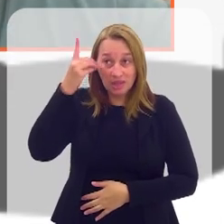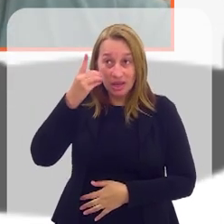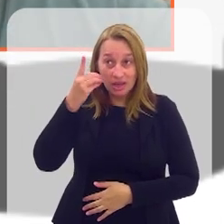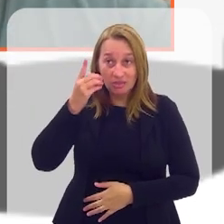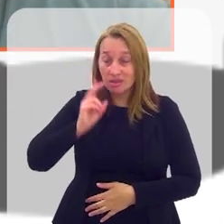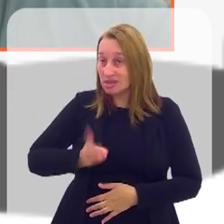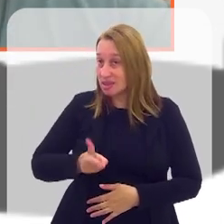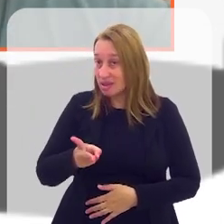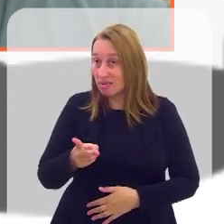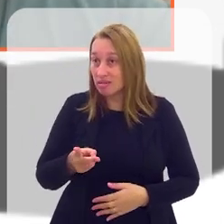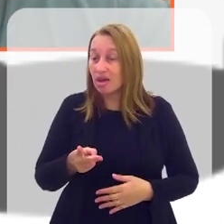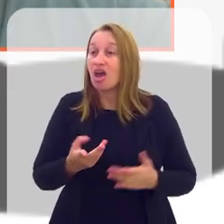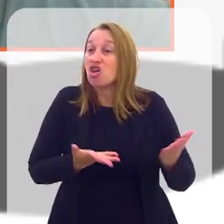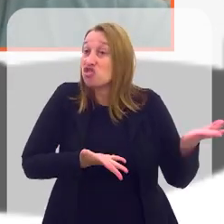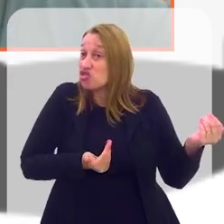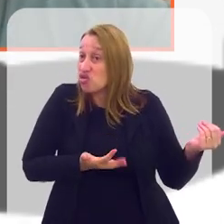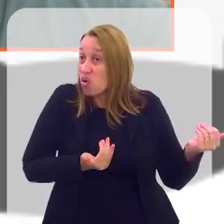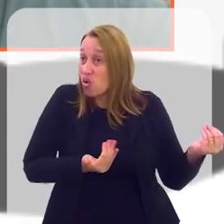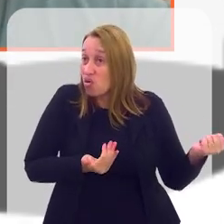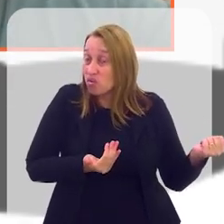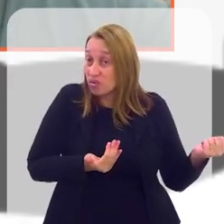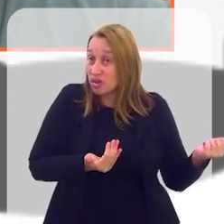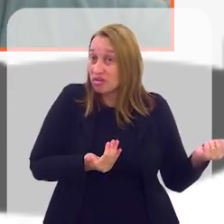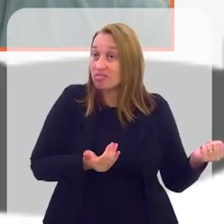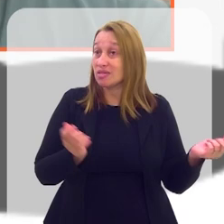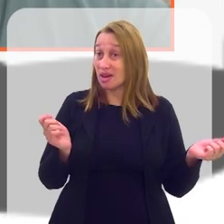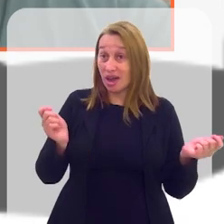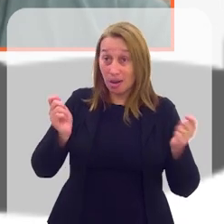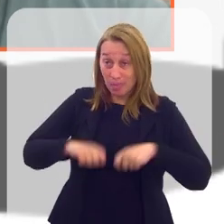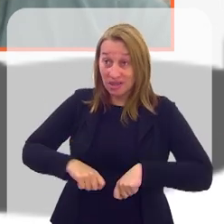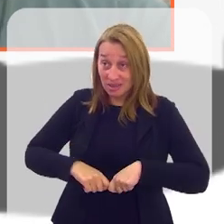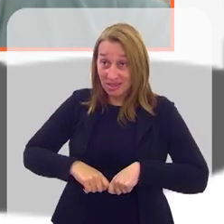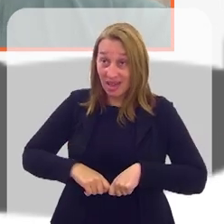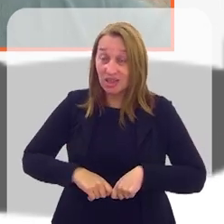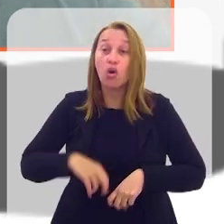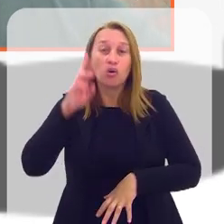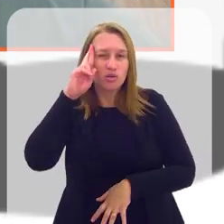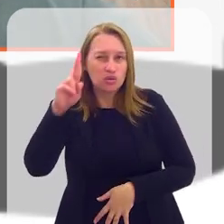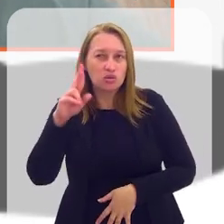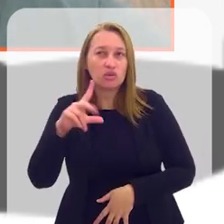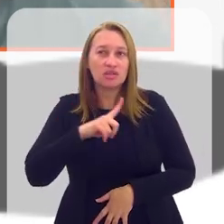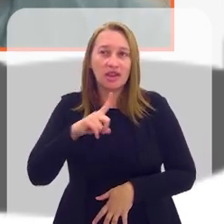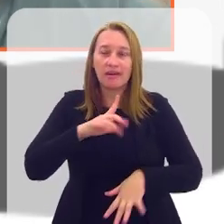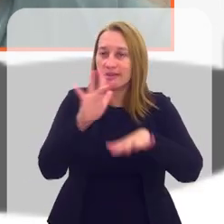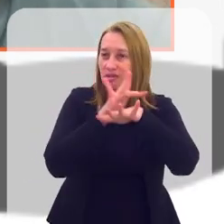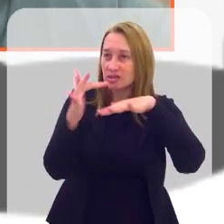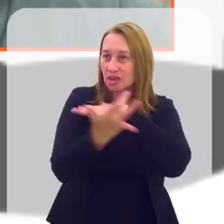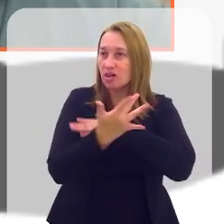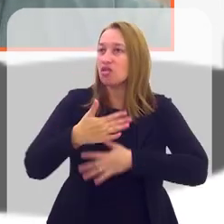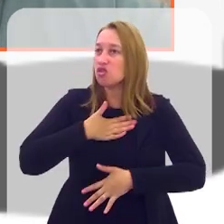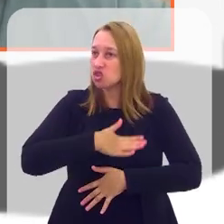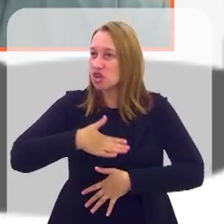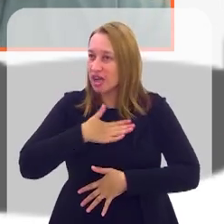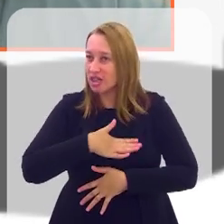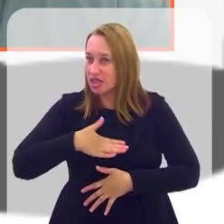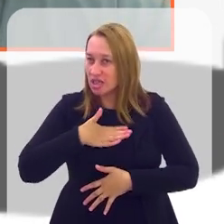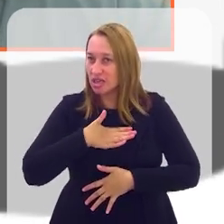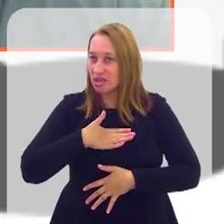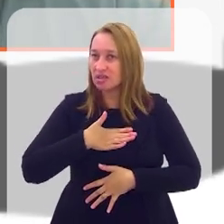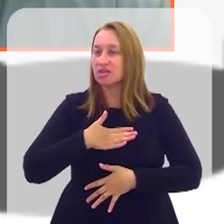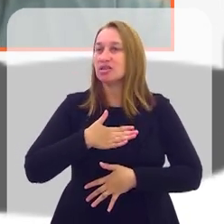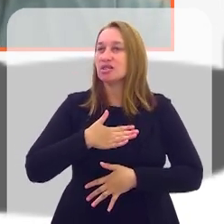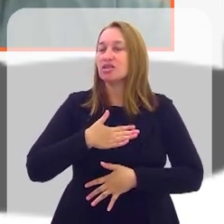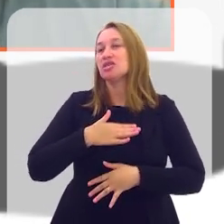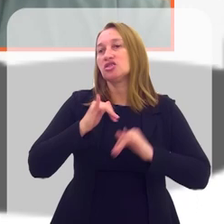que é um deputado tão atuante, jovem, já tão capacitado, Obrigado. advogado, o senhor tem alguma rede social que gostaria de